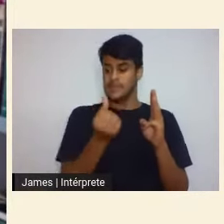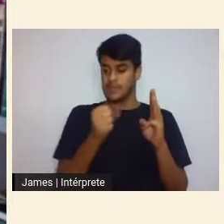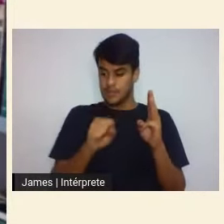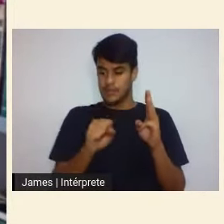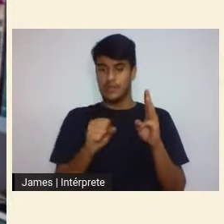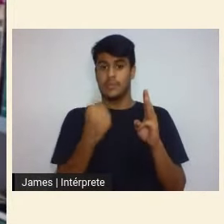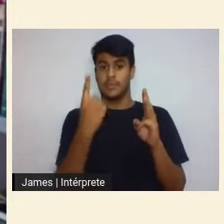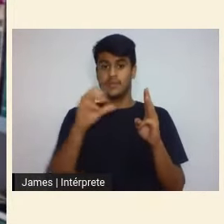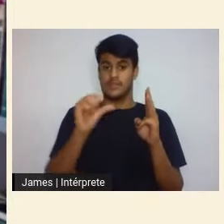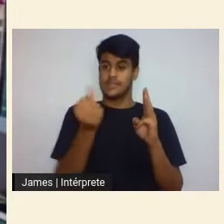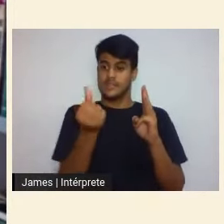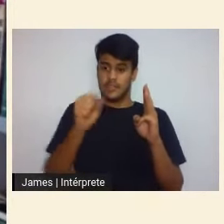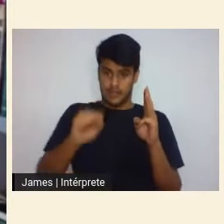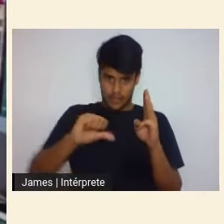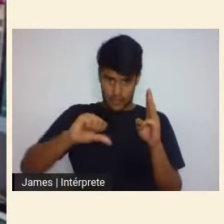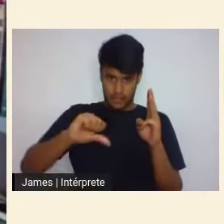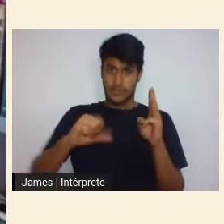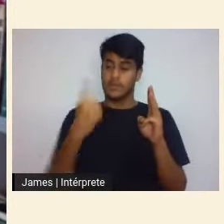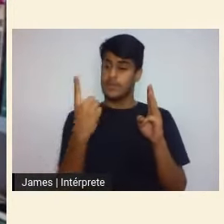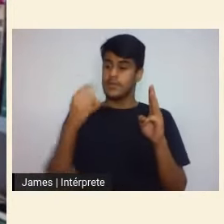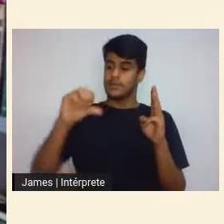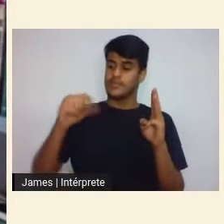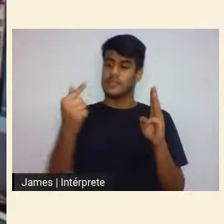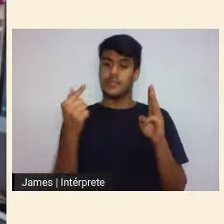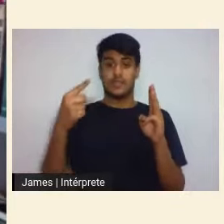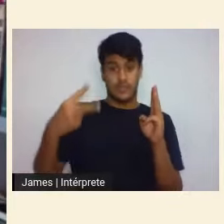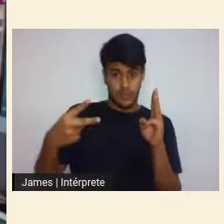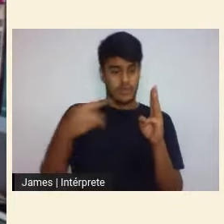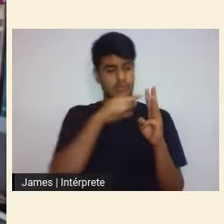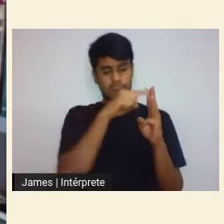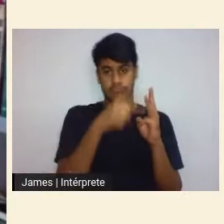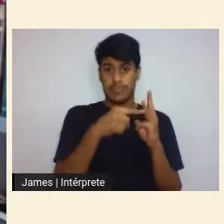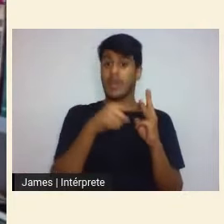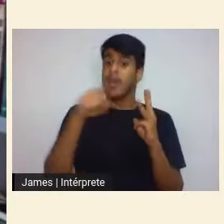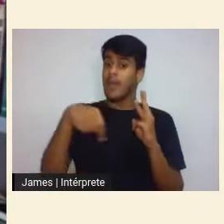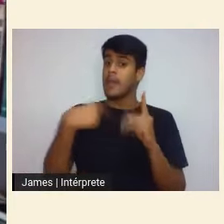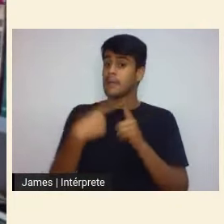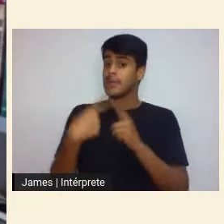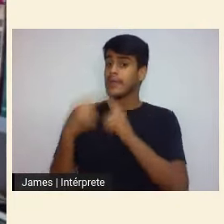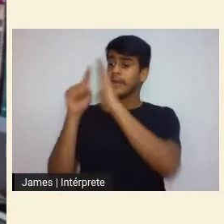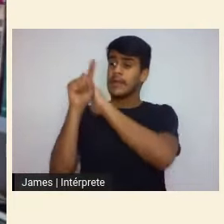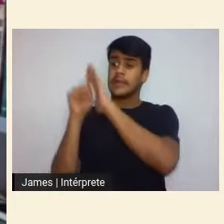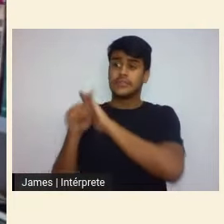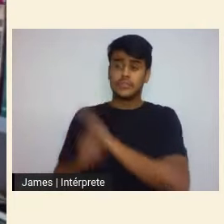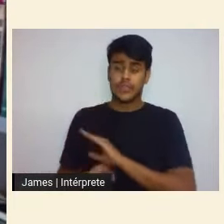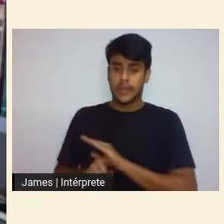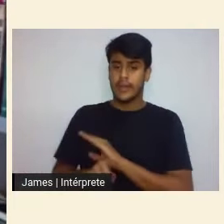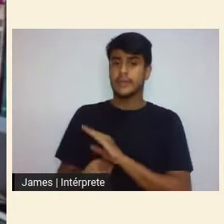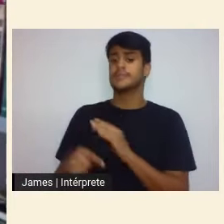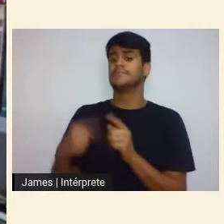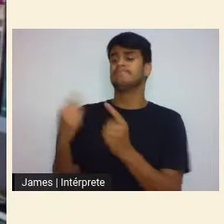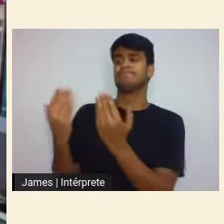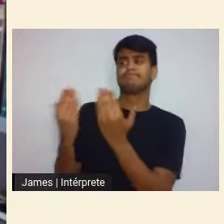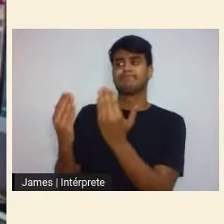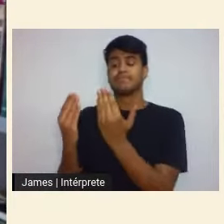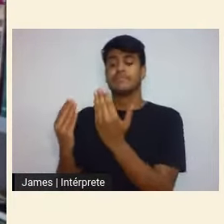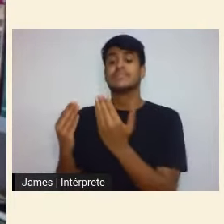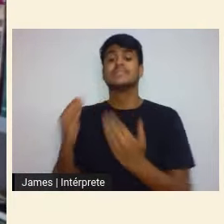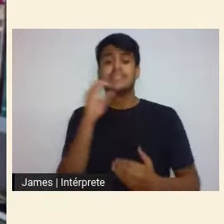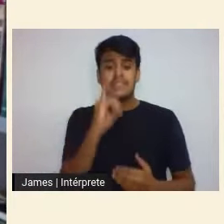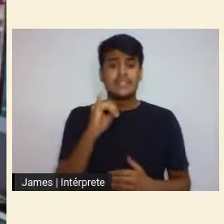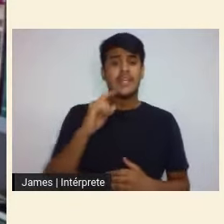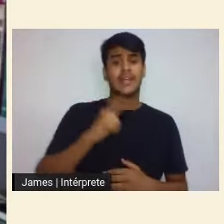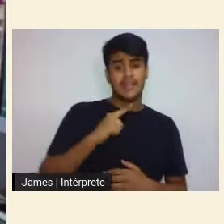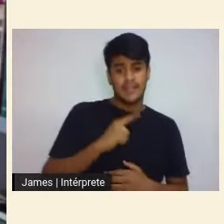72, ele questionava mais uma vez, punha em questão mais uma vez, né, a